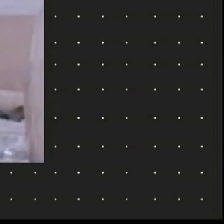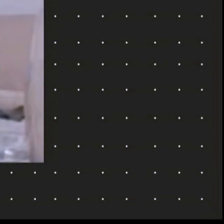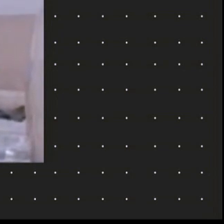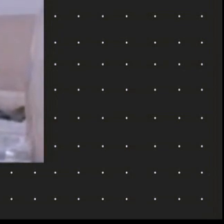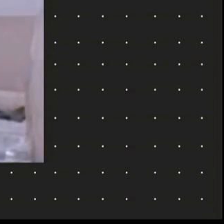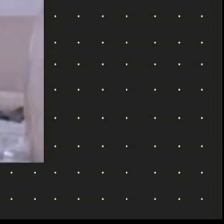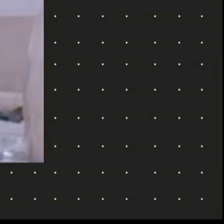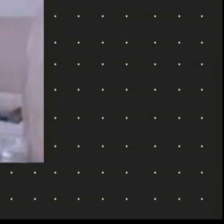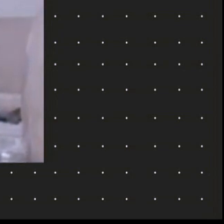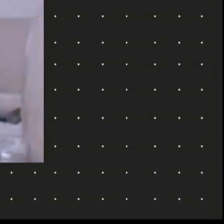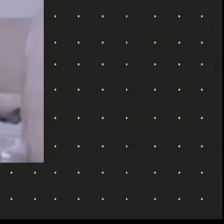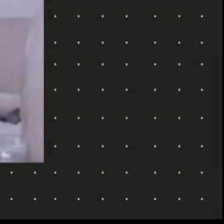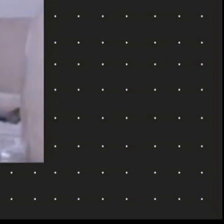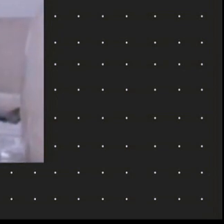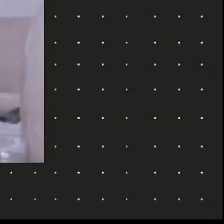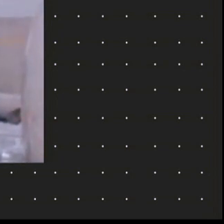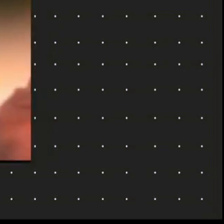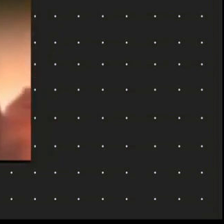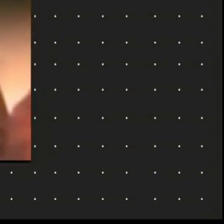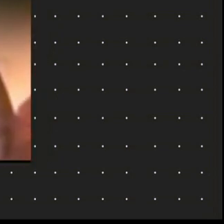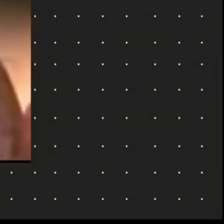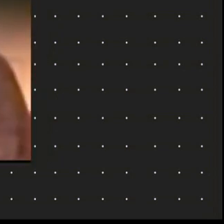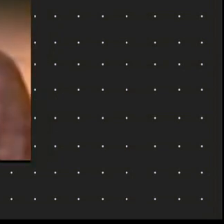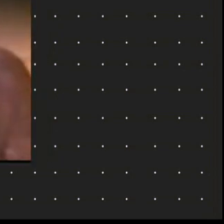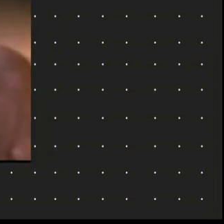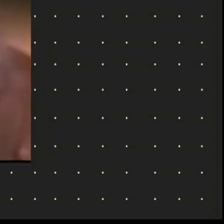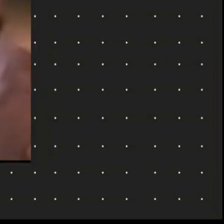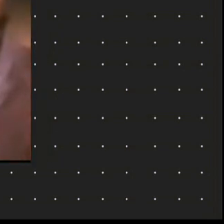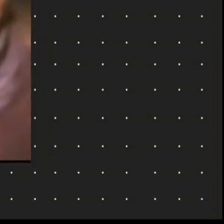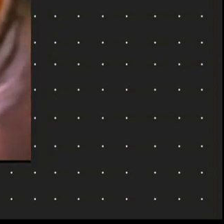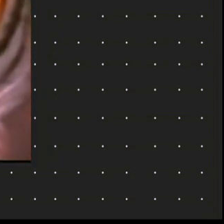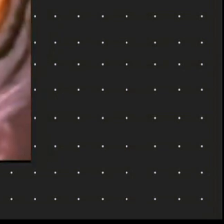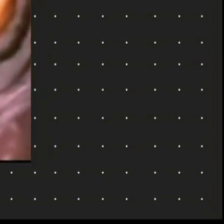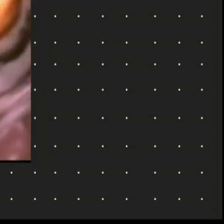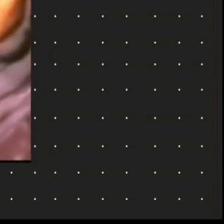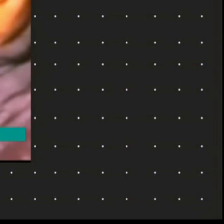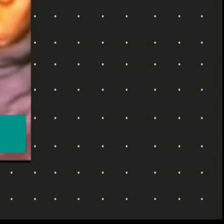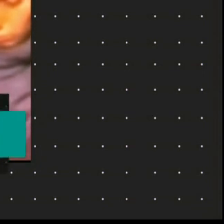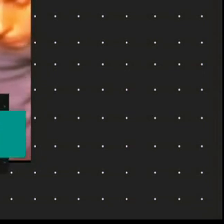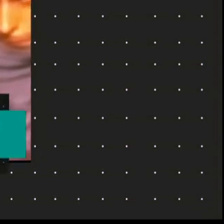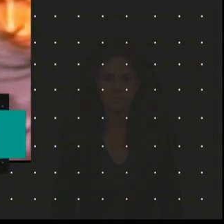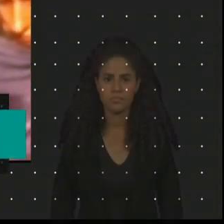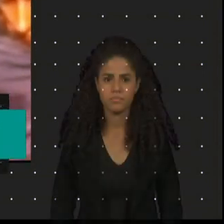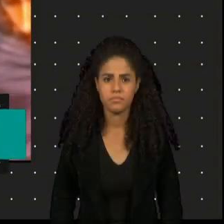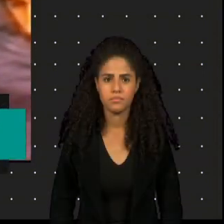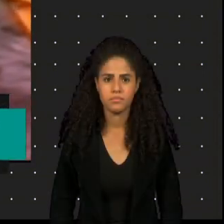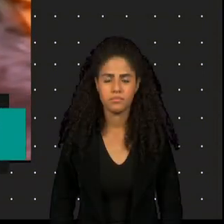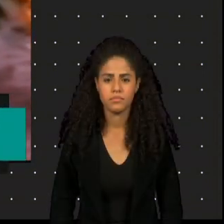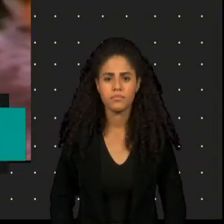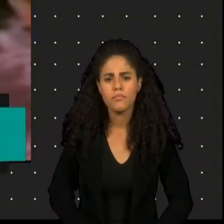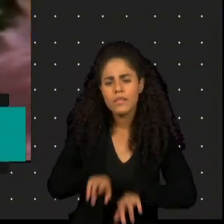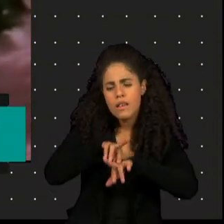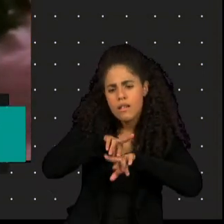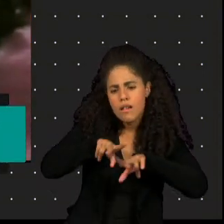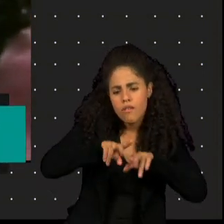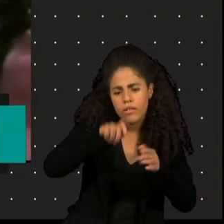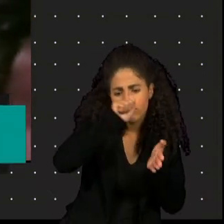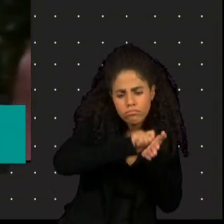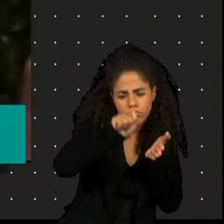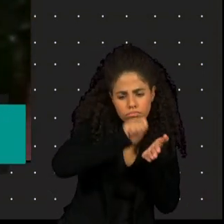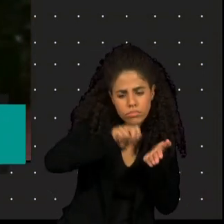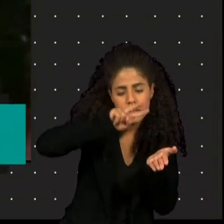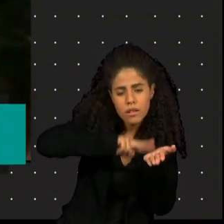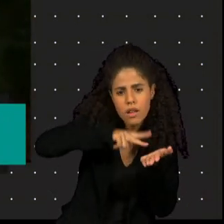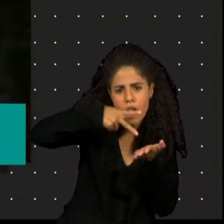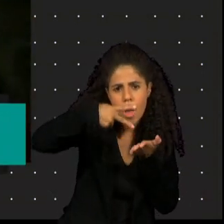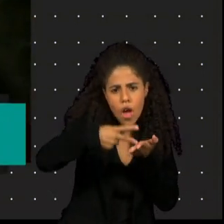Love never made a fool of you. Mais equipado com suas diversas traduções gregas dos escritos sagrados.